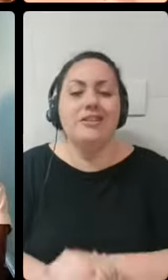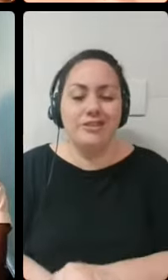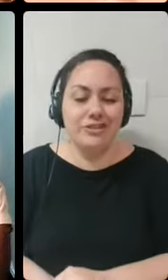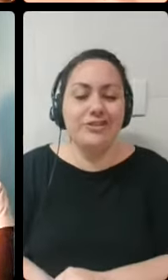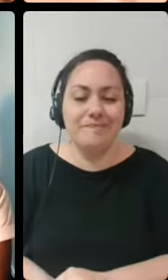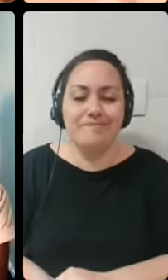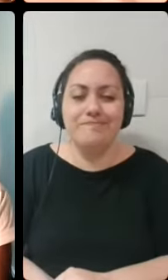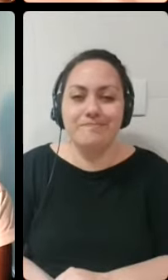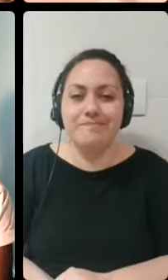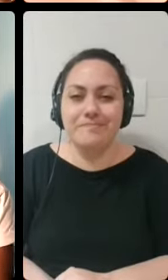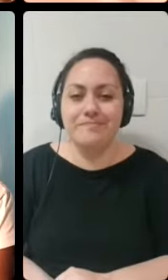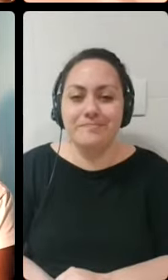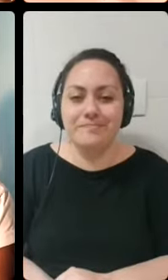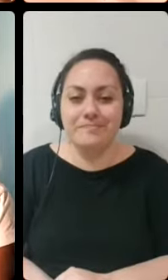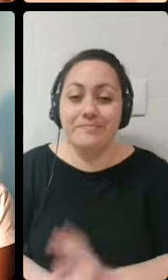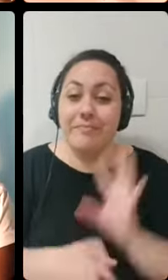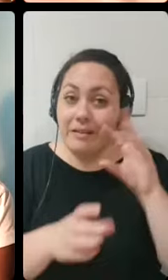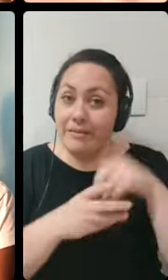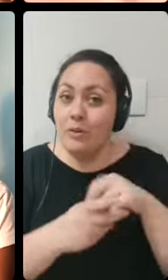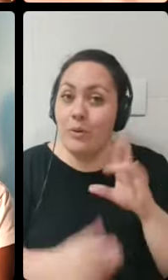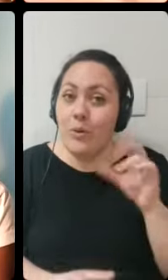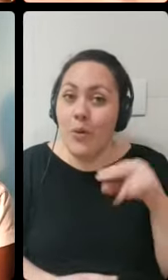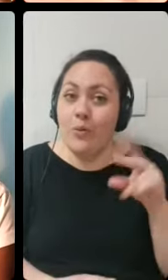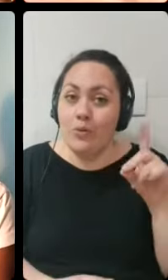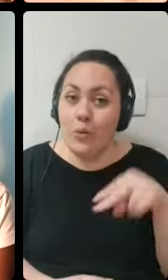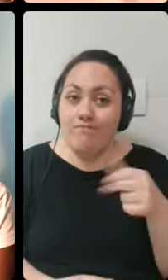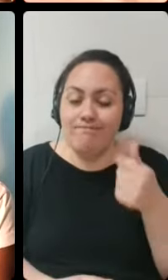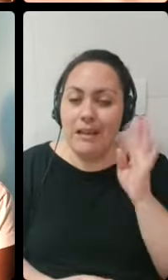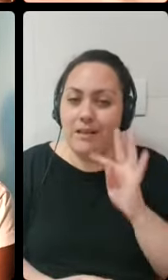Rondon. Acho isso bem legal.